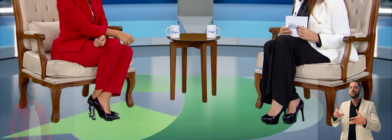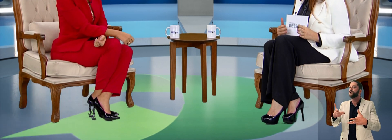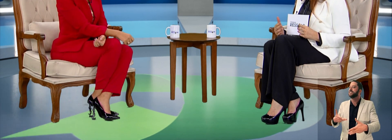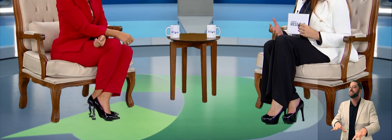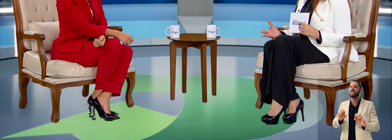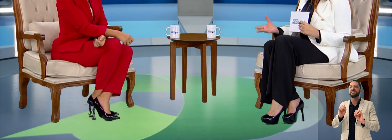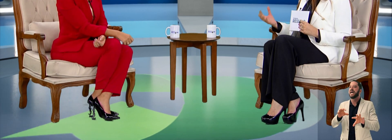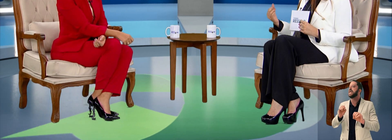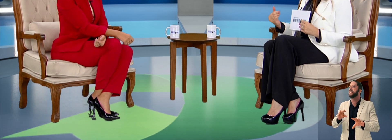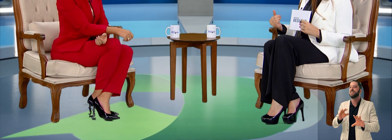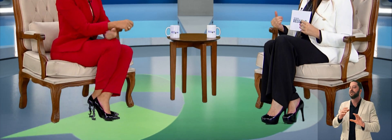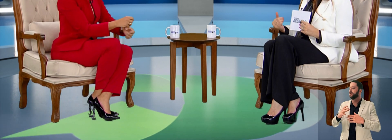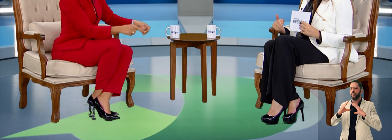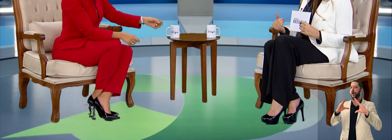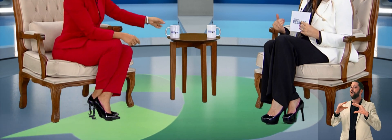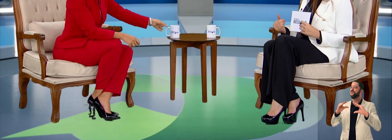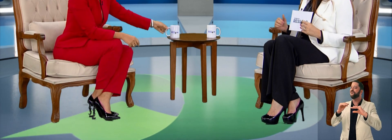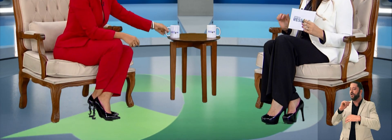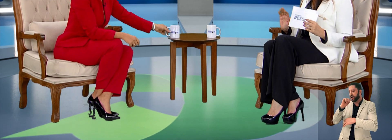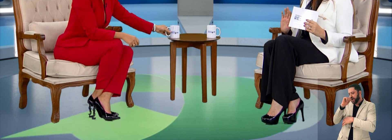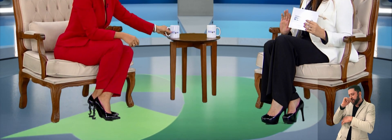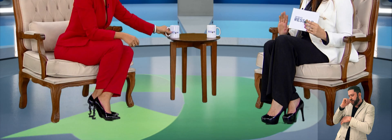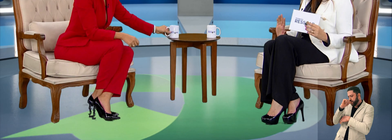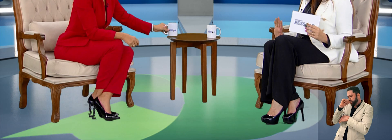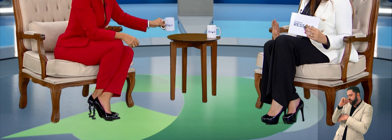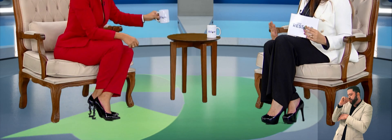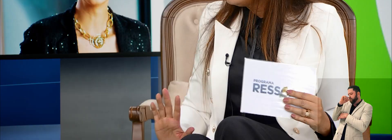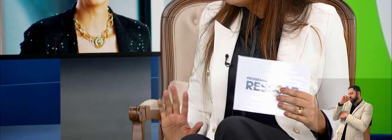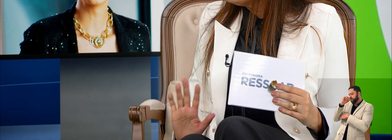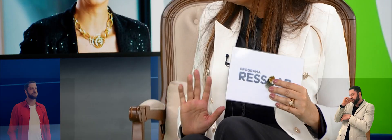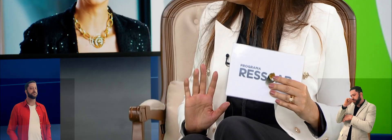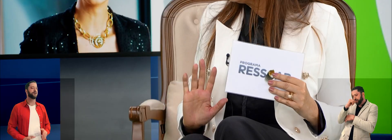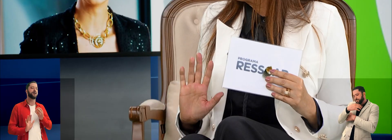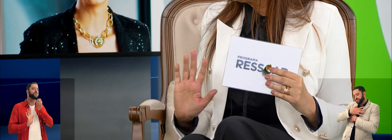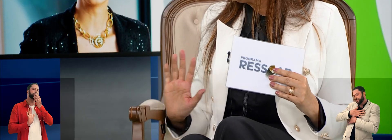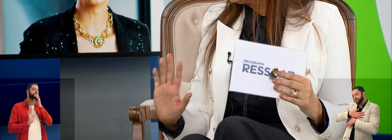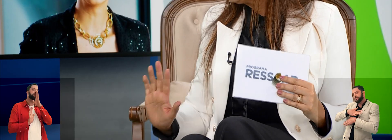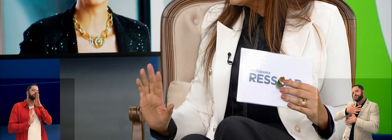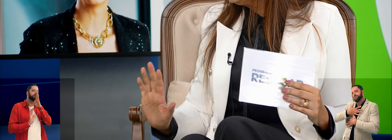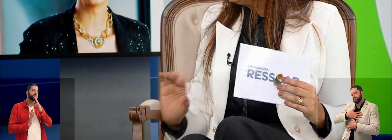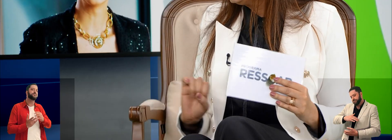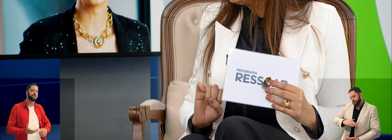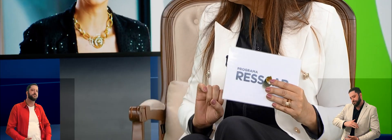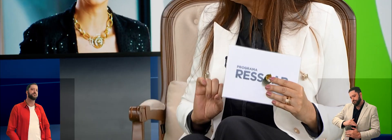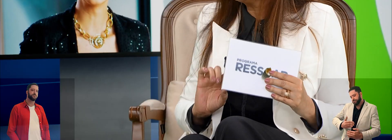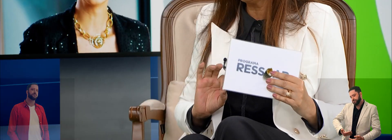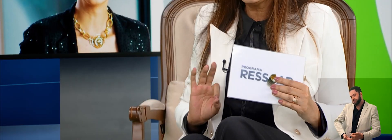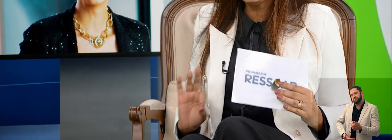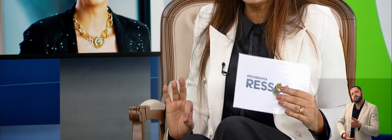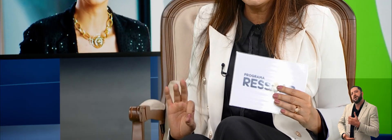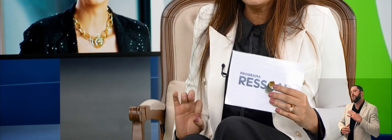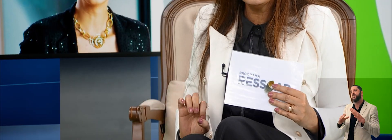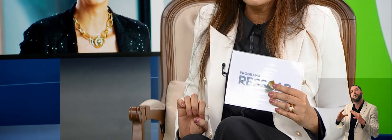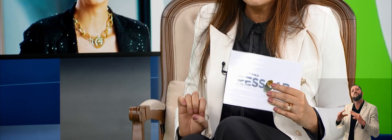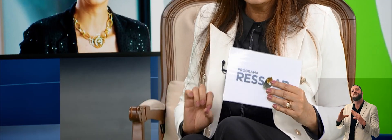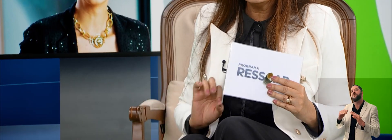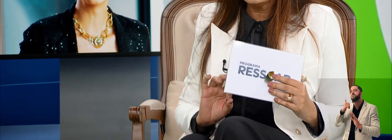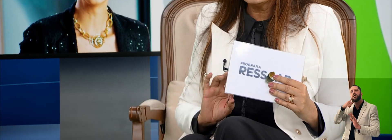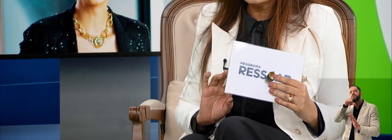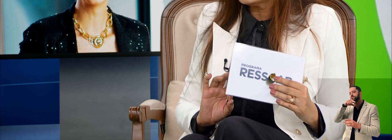bom, hein? Ela não queria nem sair. Ela estava super confortável, tá, porque tudo bem. A gente está ali, né, tudo